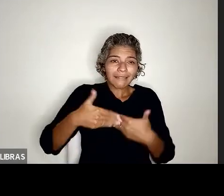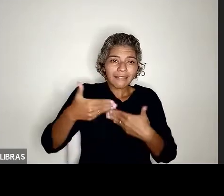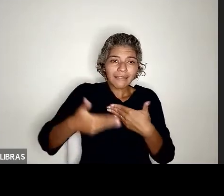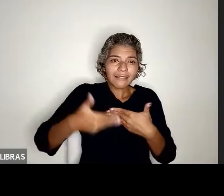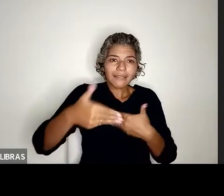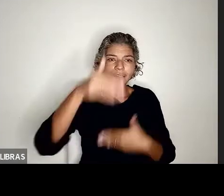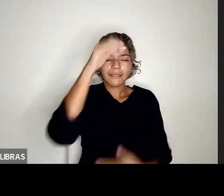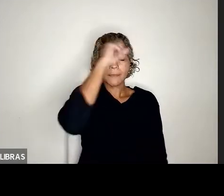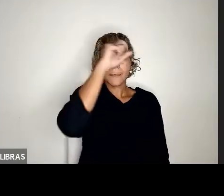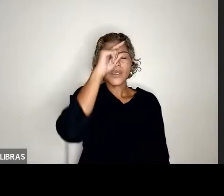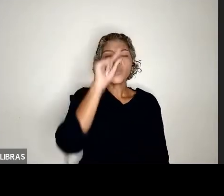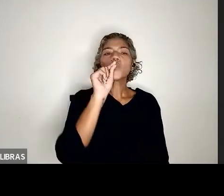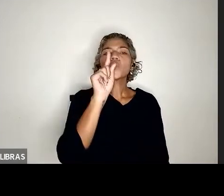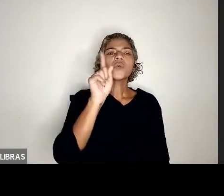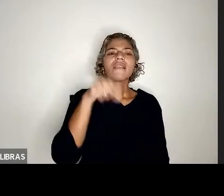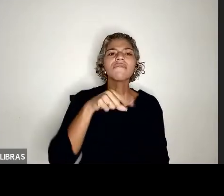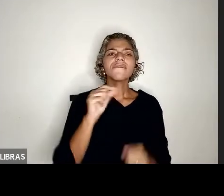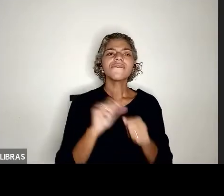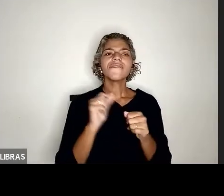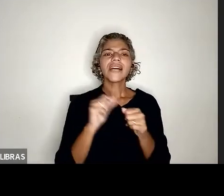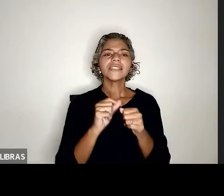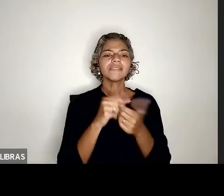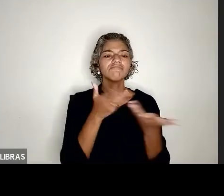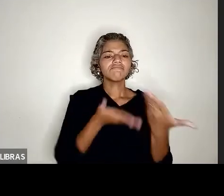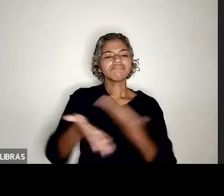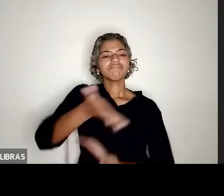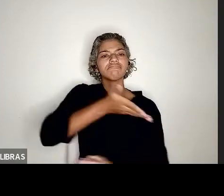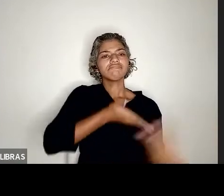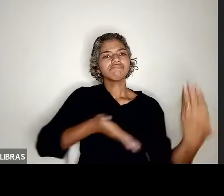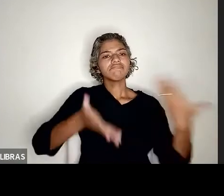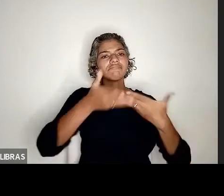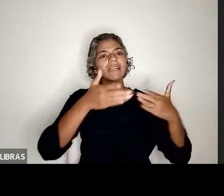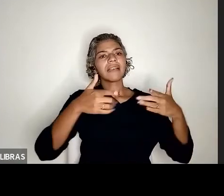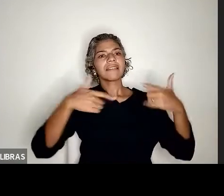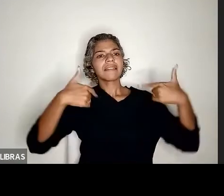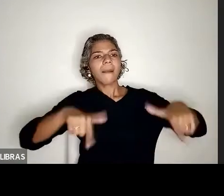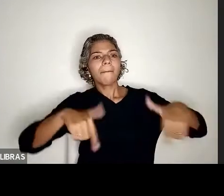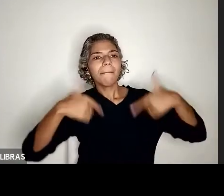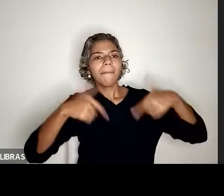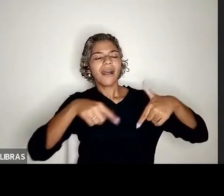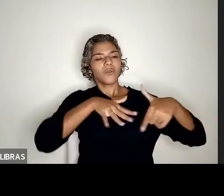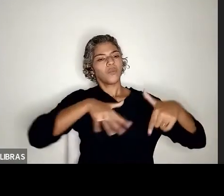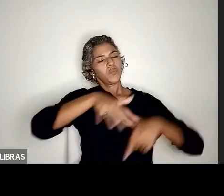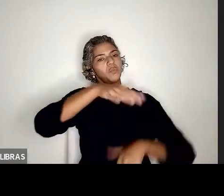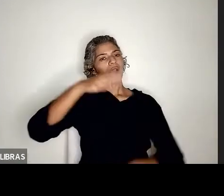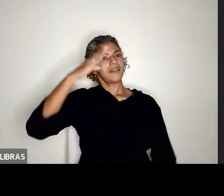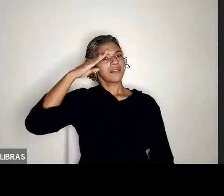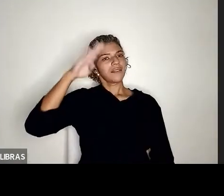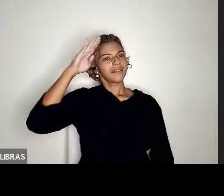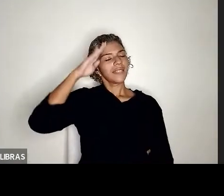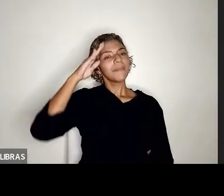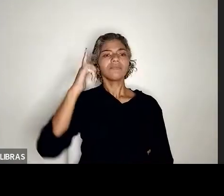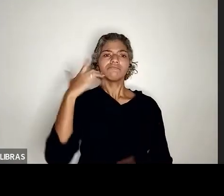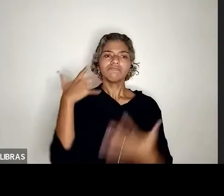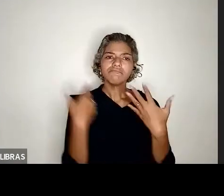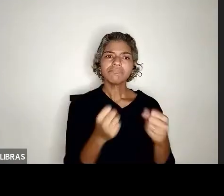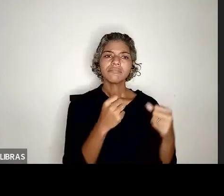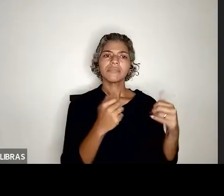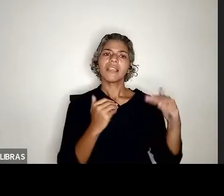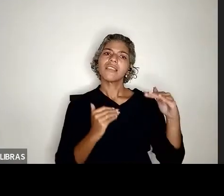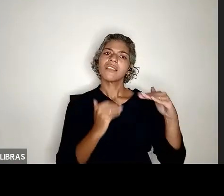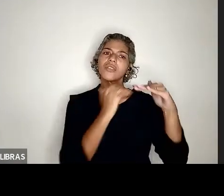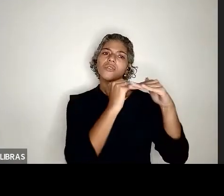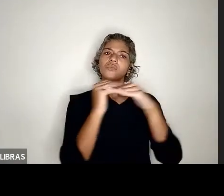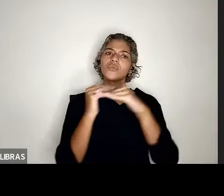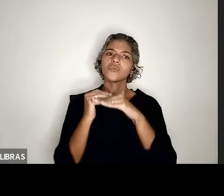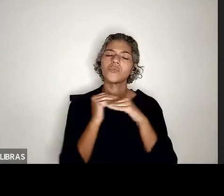um ambiente de trabalho acadêmico mais igualitário, mais diverso, né, que nos faça adoecer